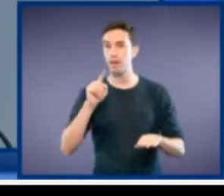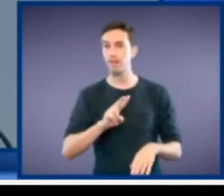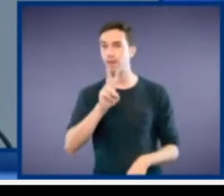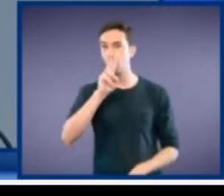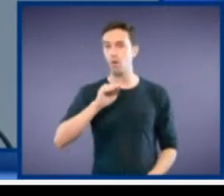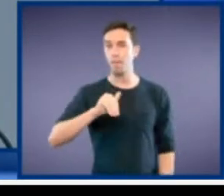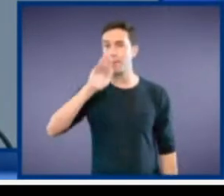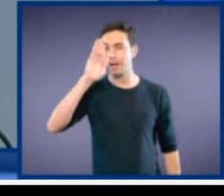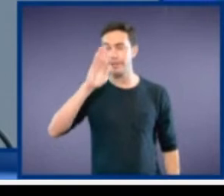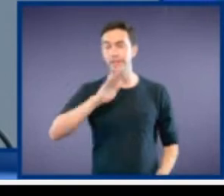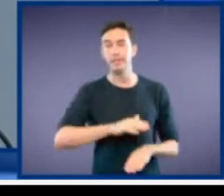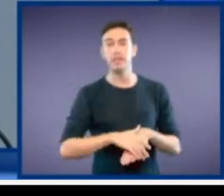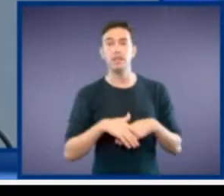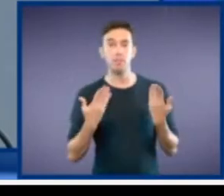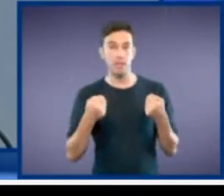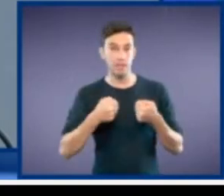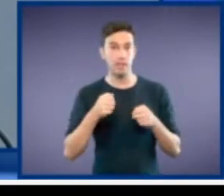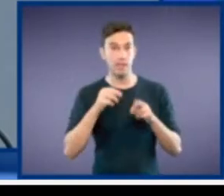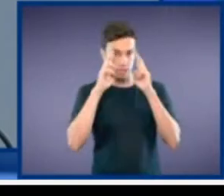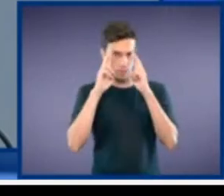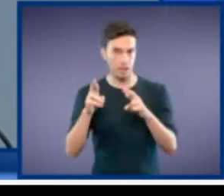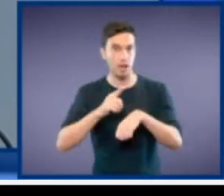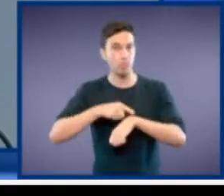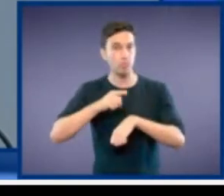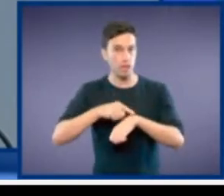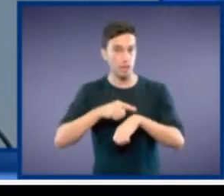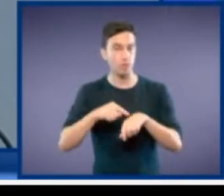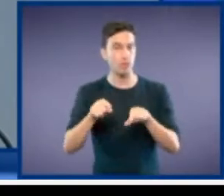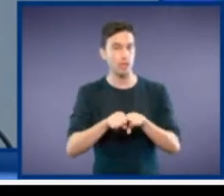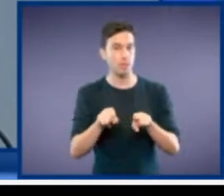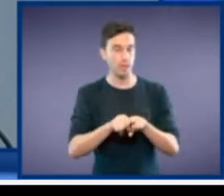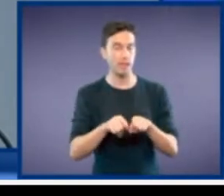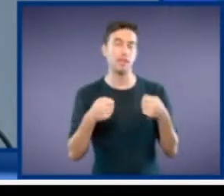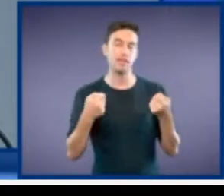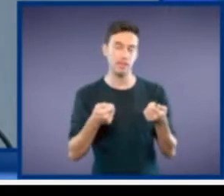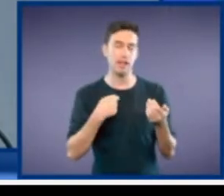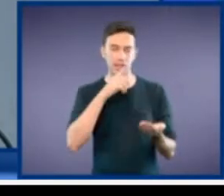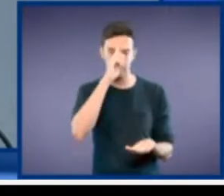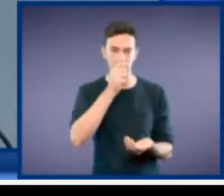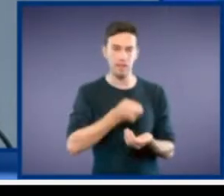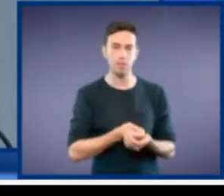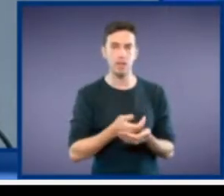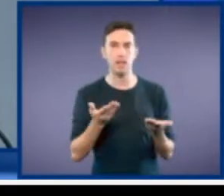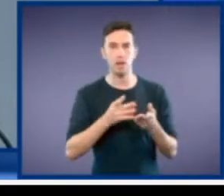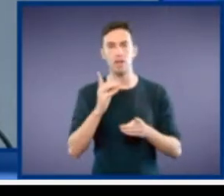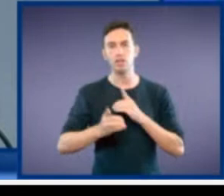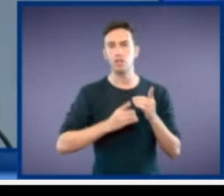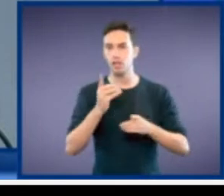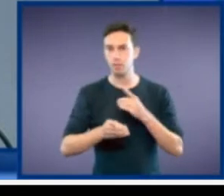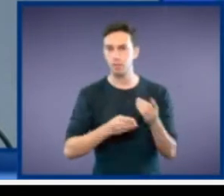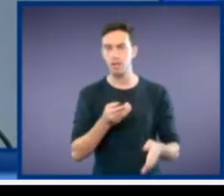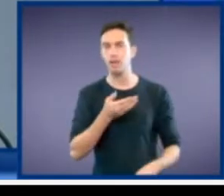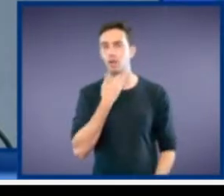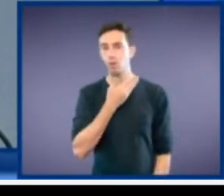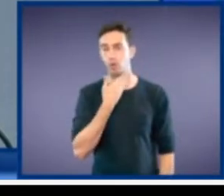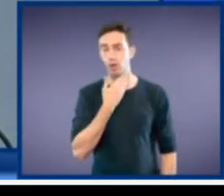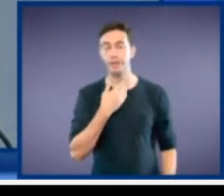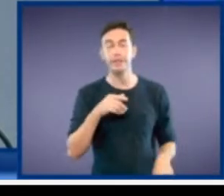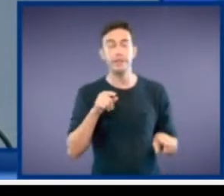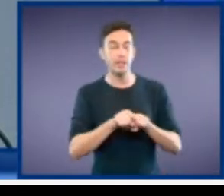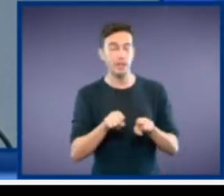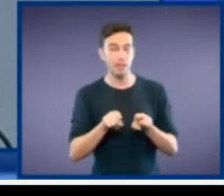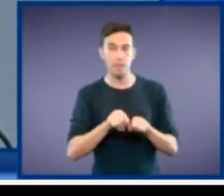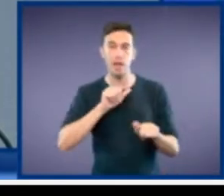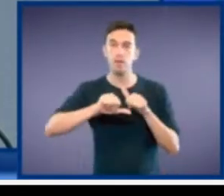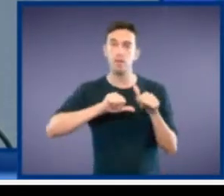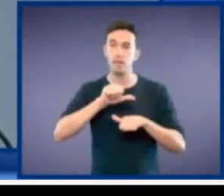máximo entre lances, que também será definido de acordo com a dinâmica do viva voz, alterar a classificação da própria